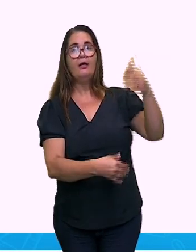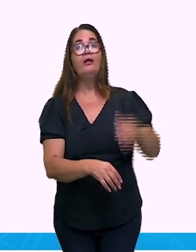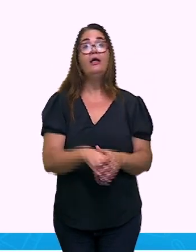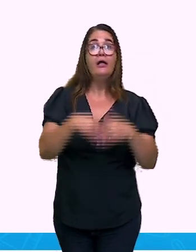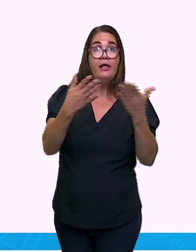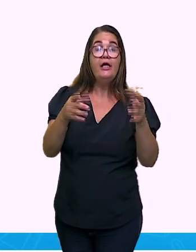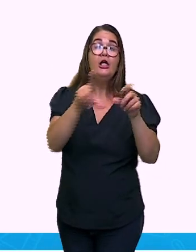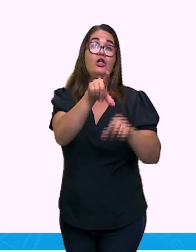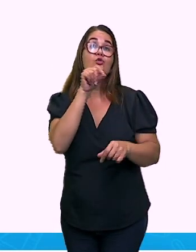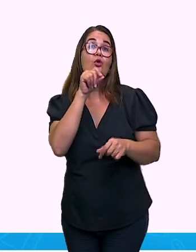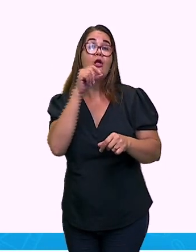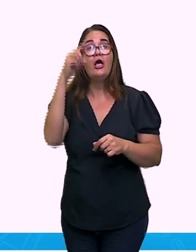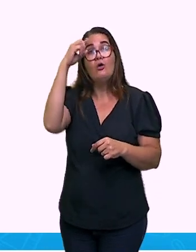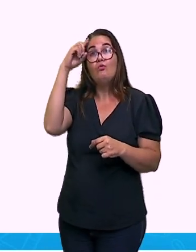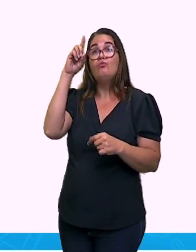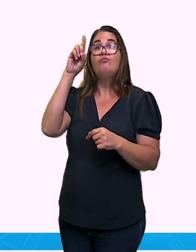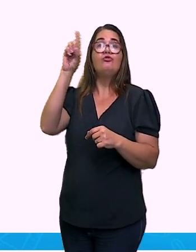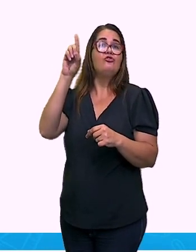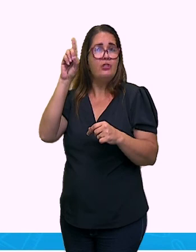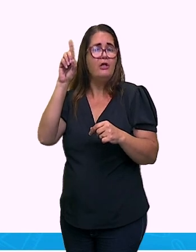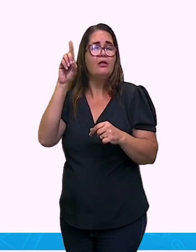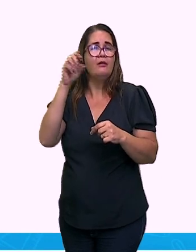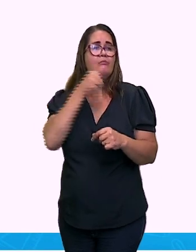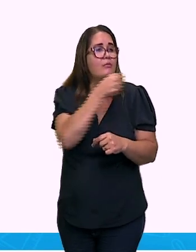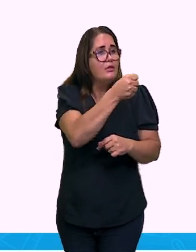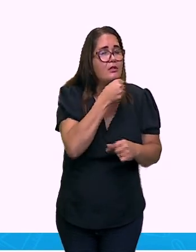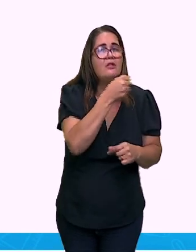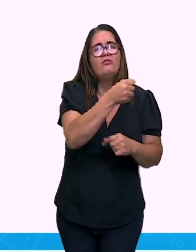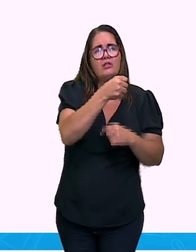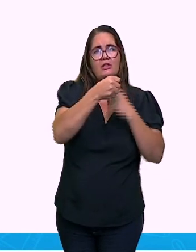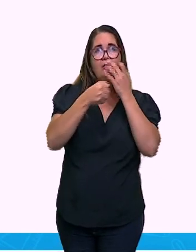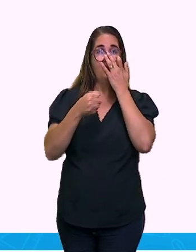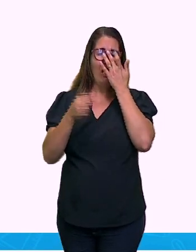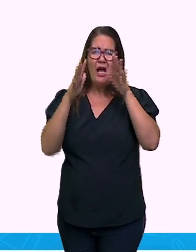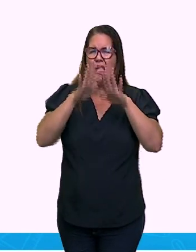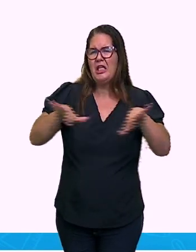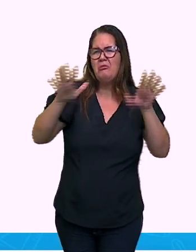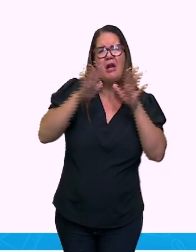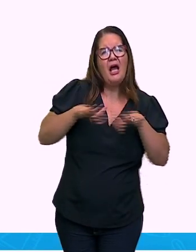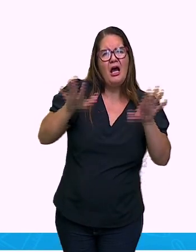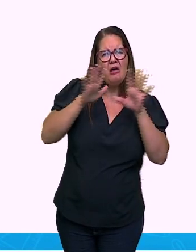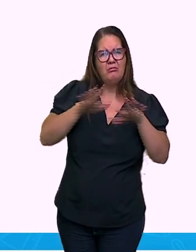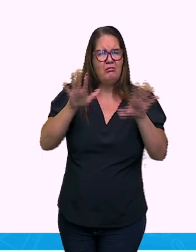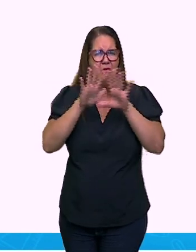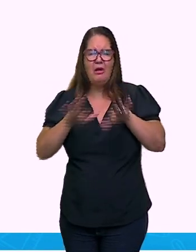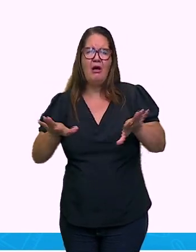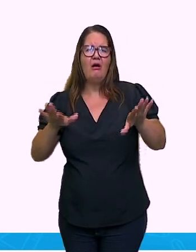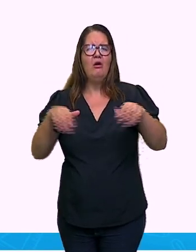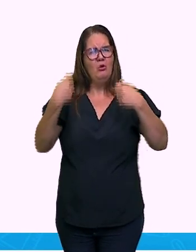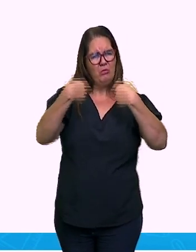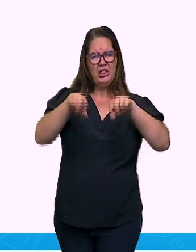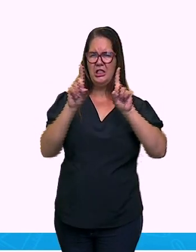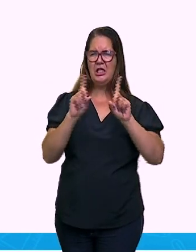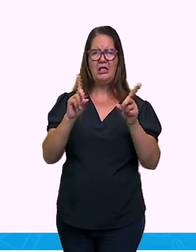entrevista, a gente pode ser espontâneo ao fazer as perguntas, não precisa ficar presa ali no meu